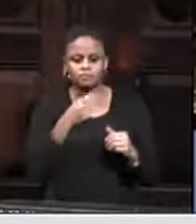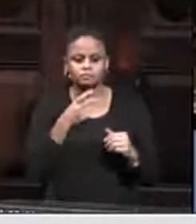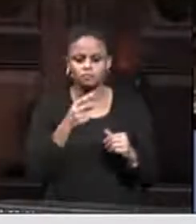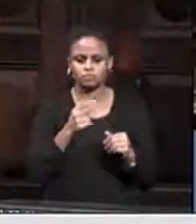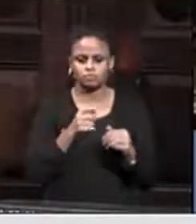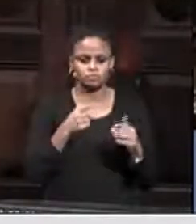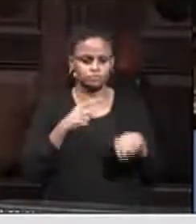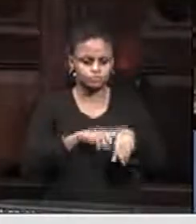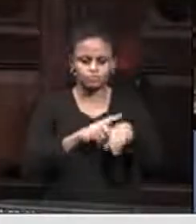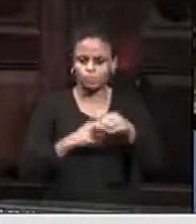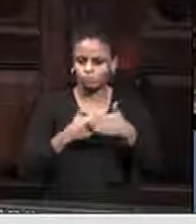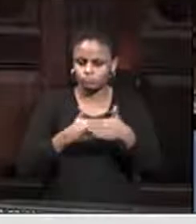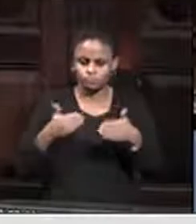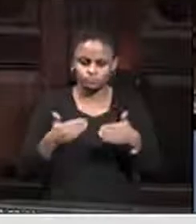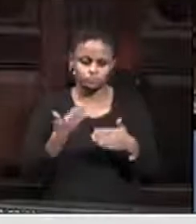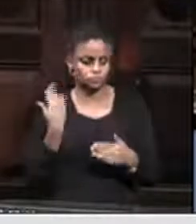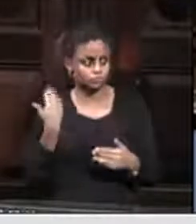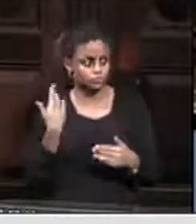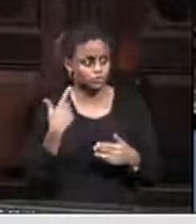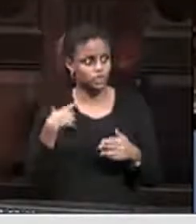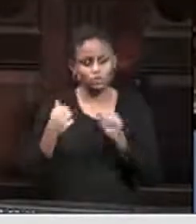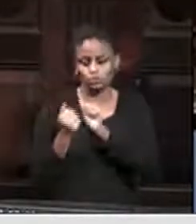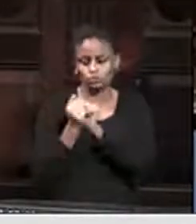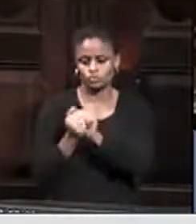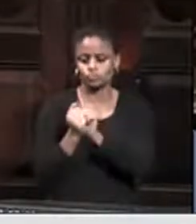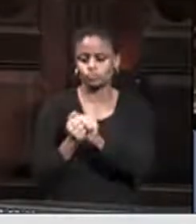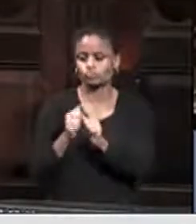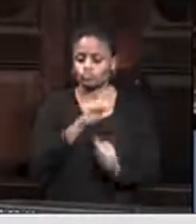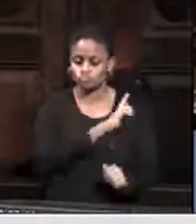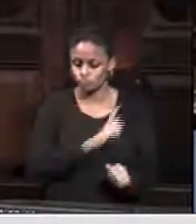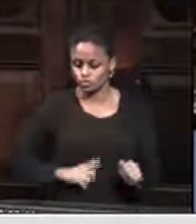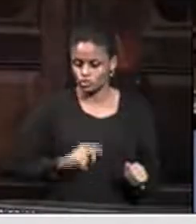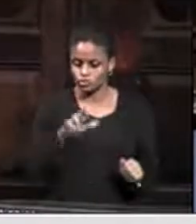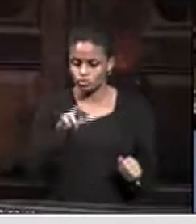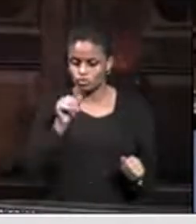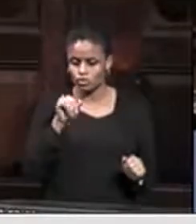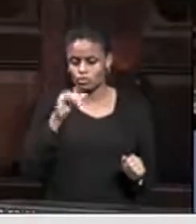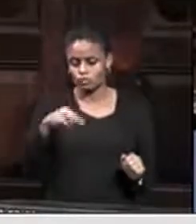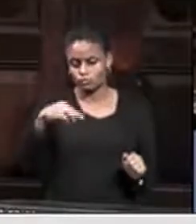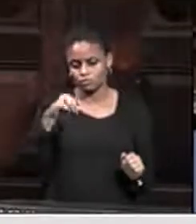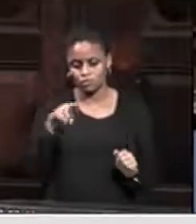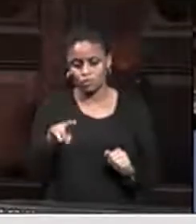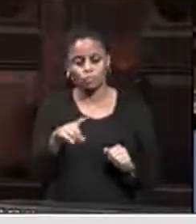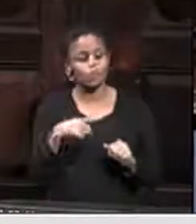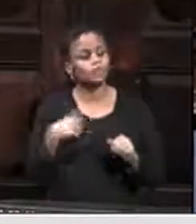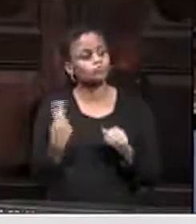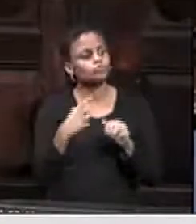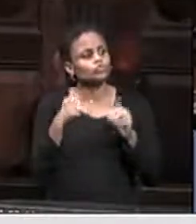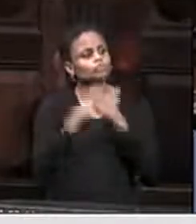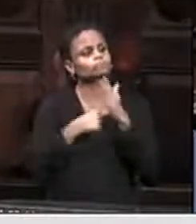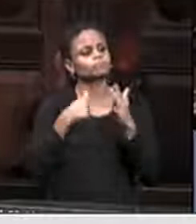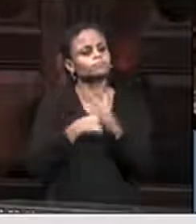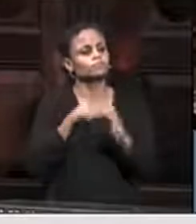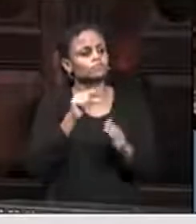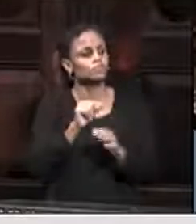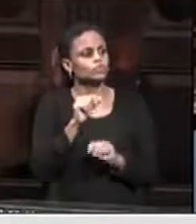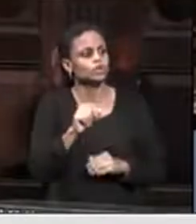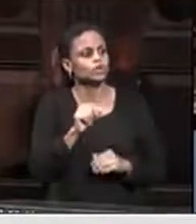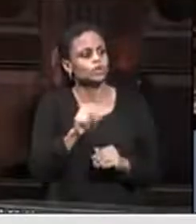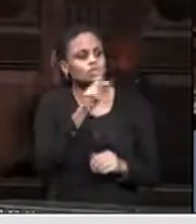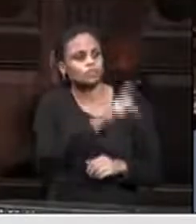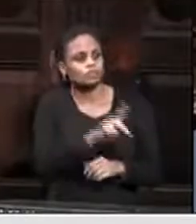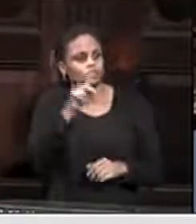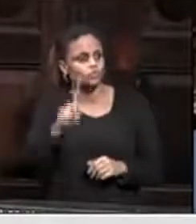Recentemente me envolvi diretamente ao lado do vereador Raimon numa luta para que agentes de educação infantil da rede municipal do